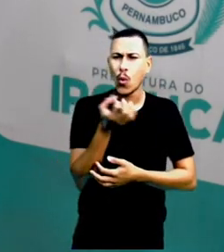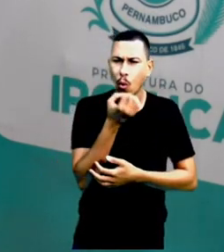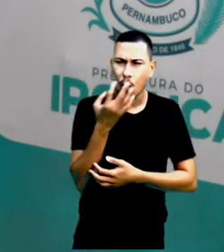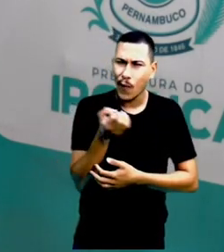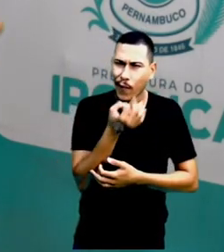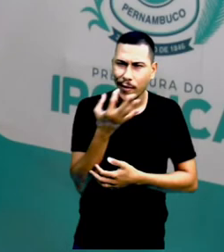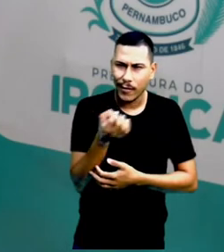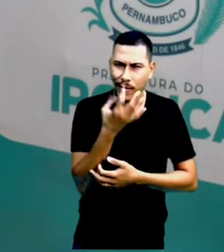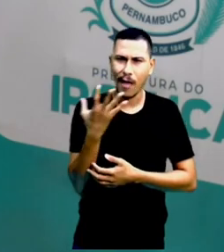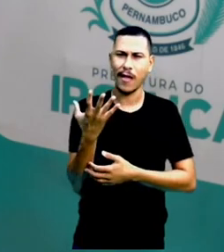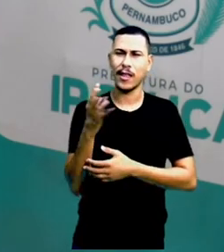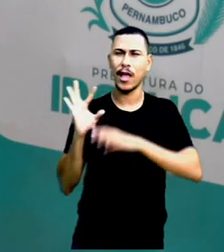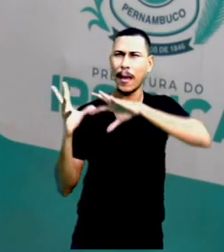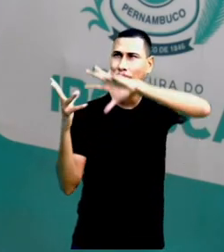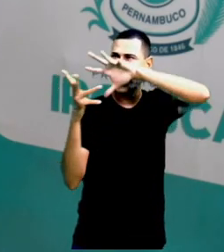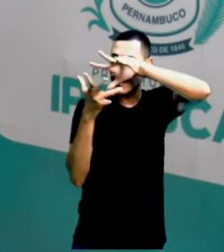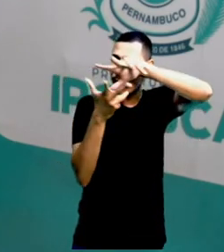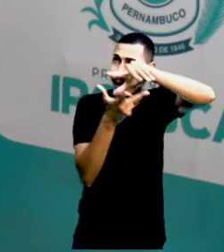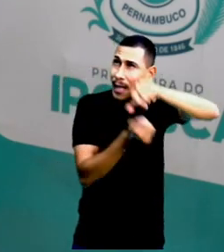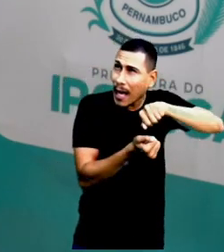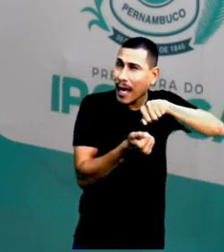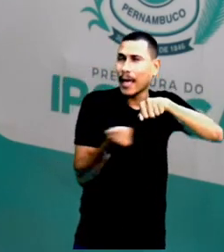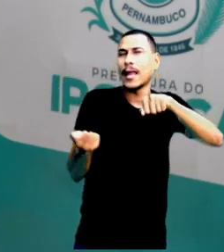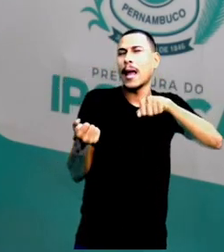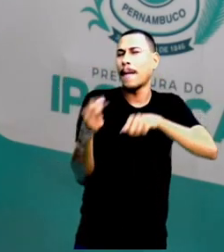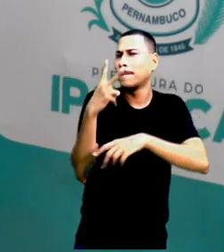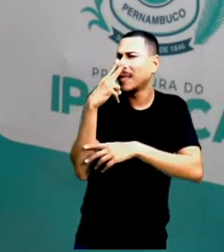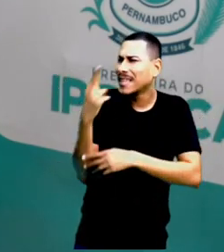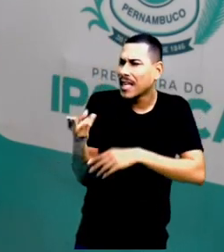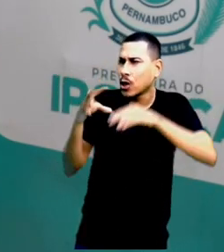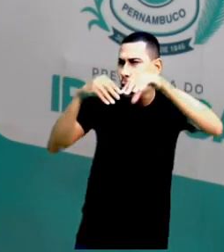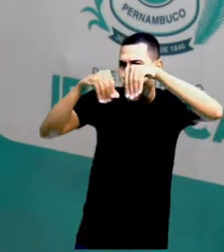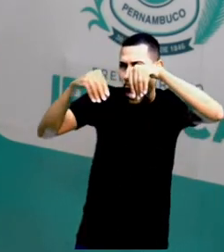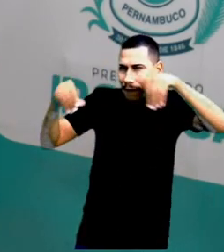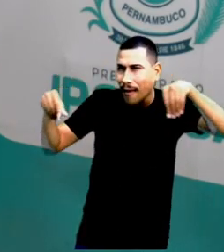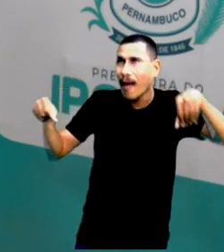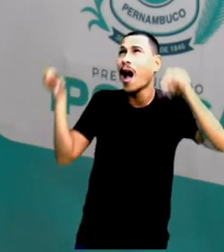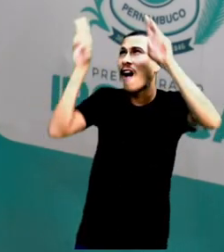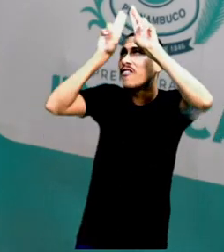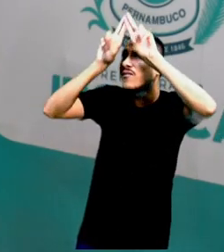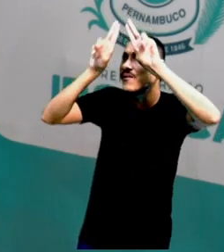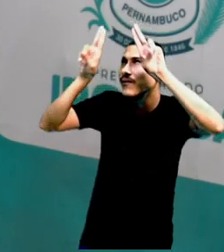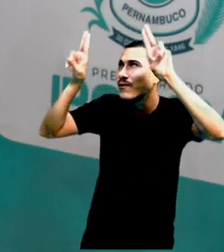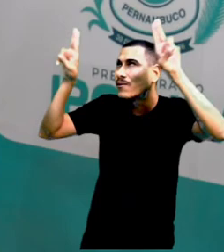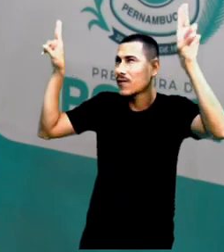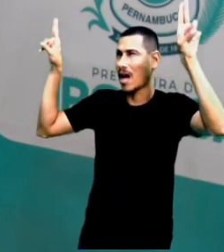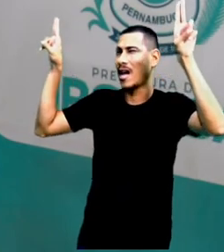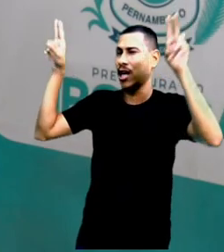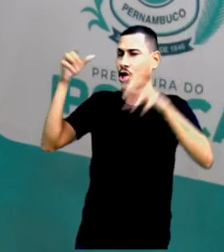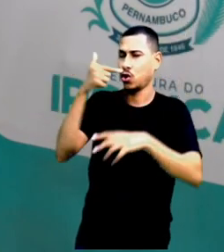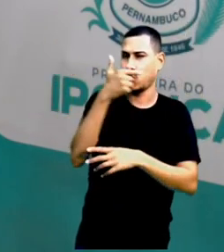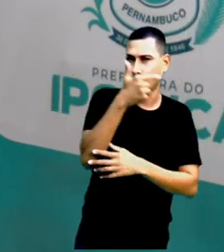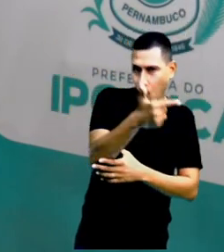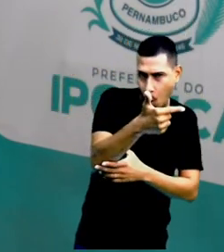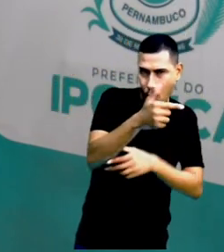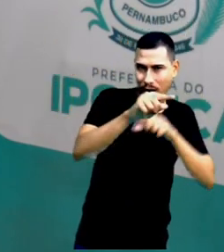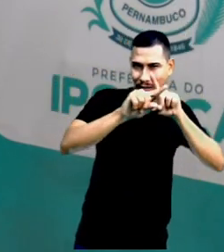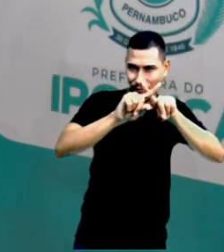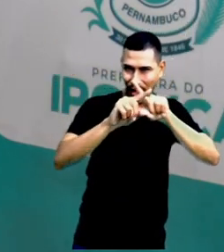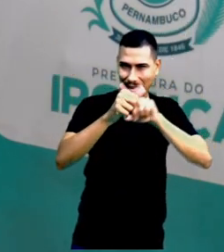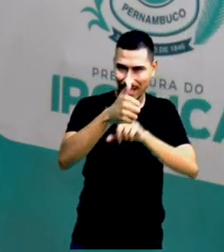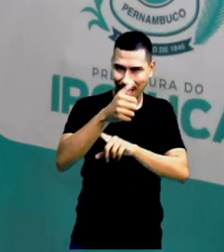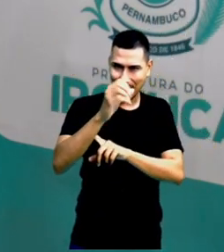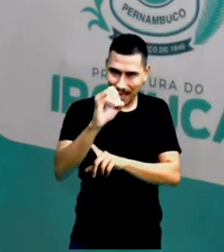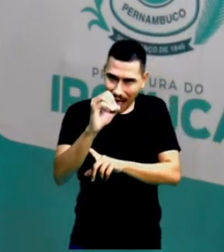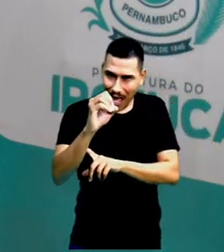de planetas semelhantes à Terra no Via Láctea seriam de 2 vezes